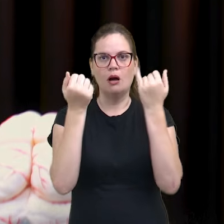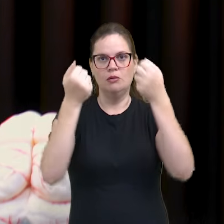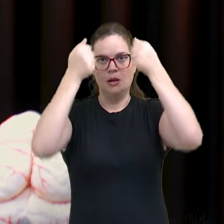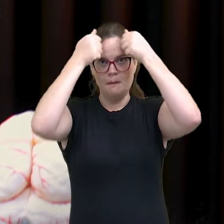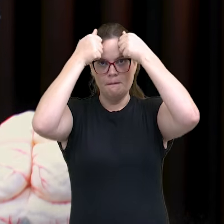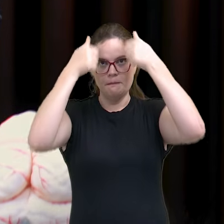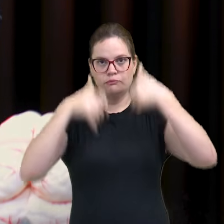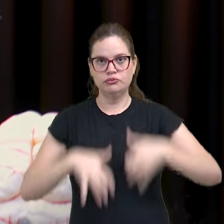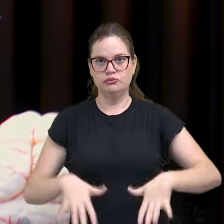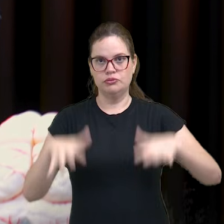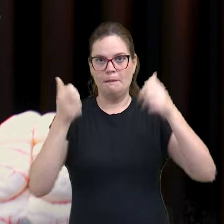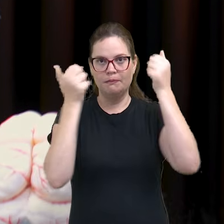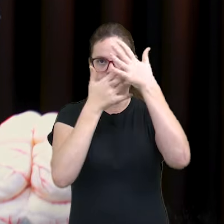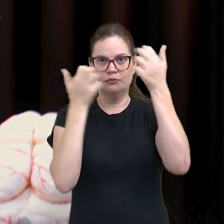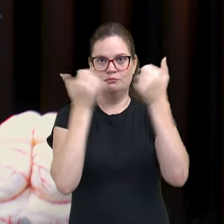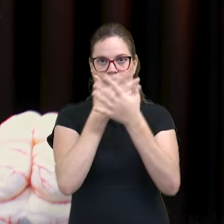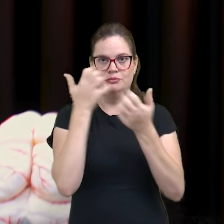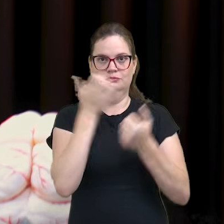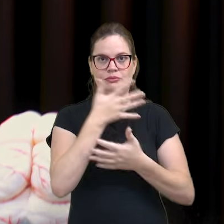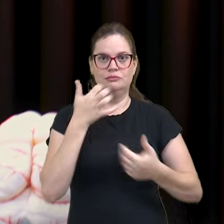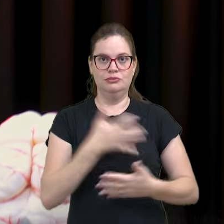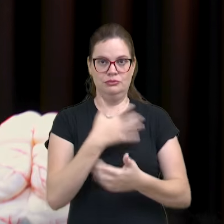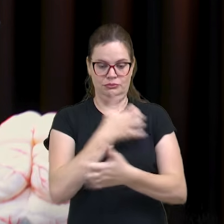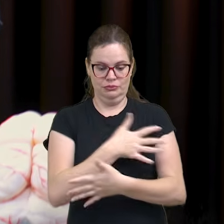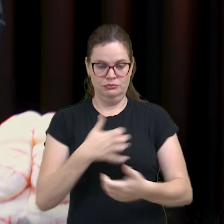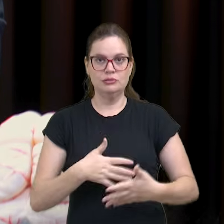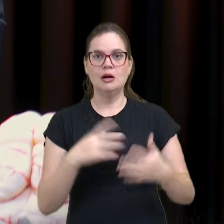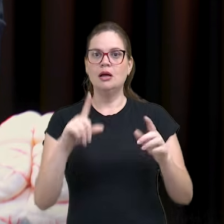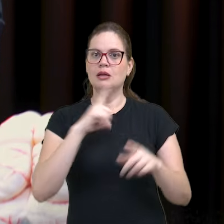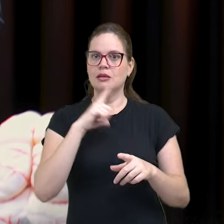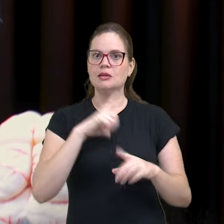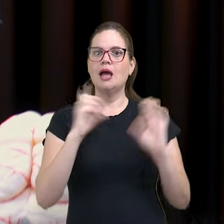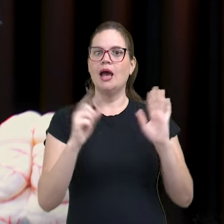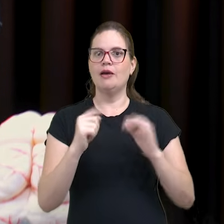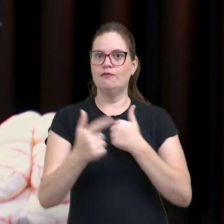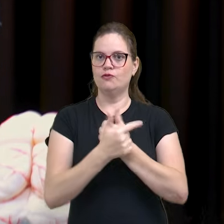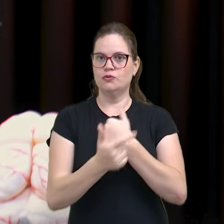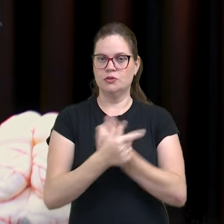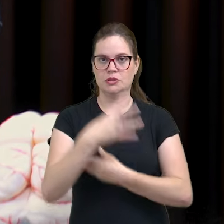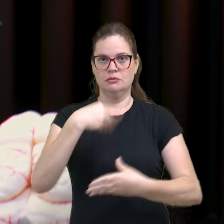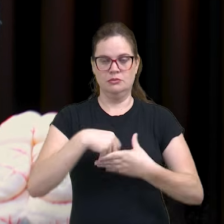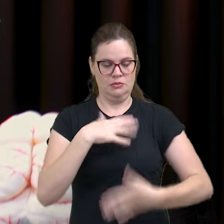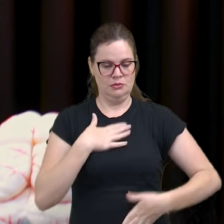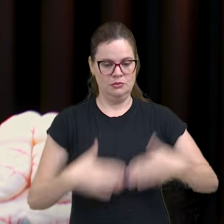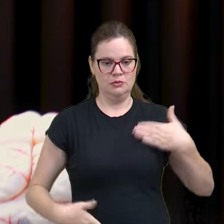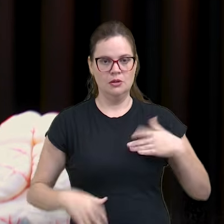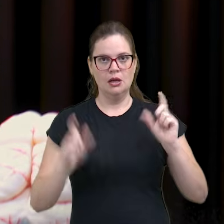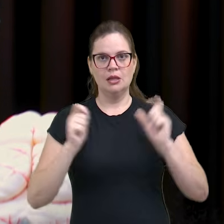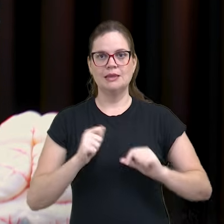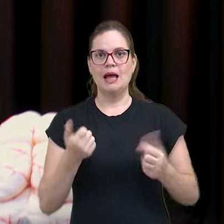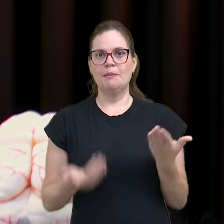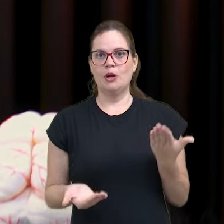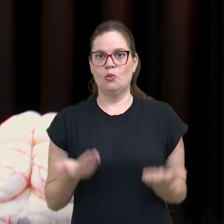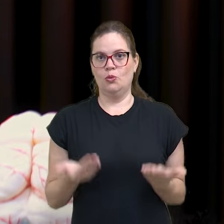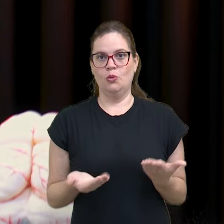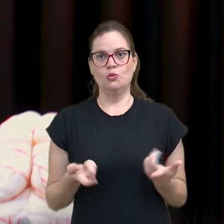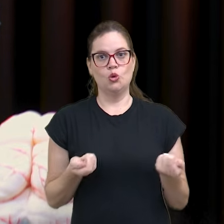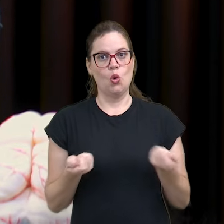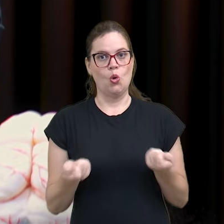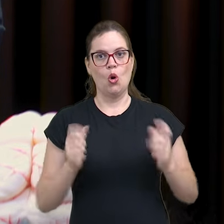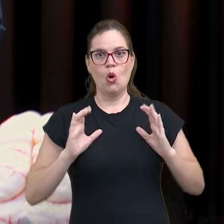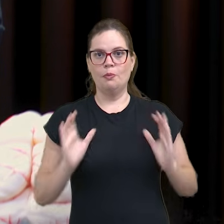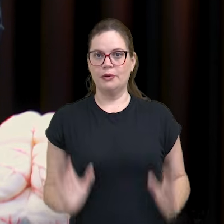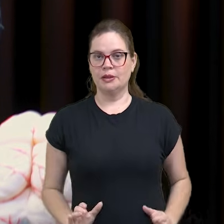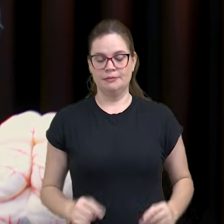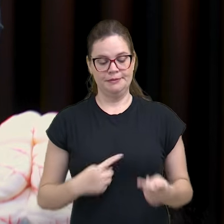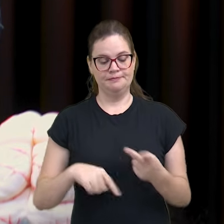neurônios, e com o restante do corpo, participando de diferentes funções dentro do nosso organismo. Então, ela